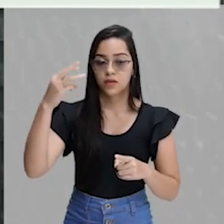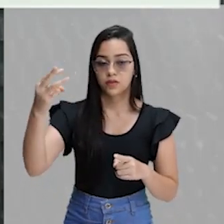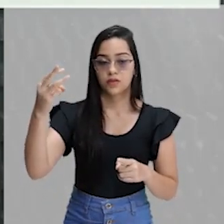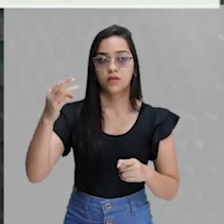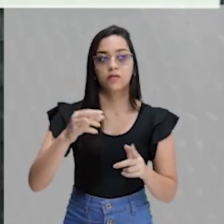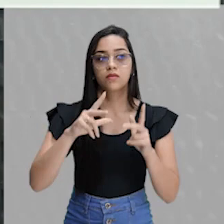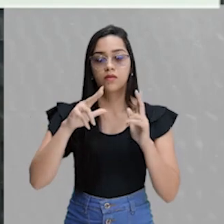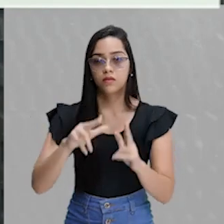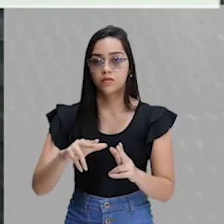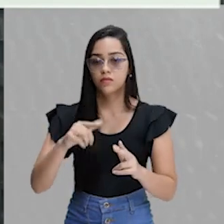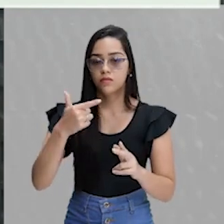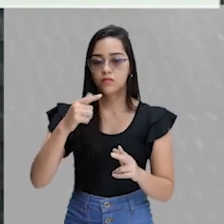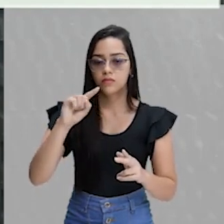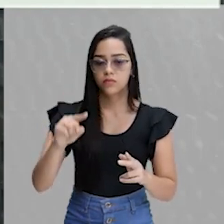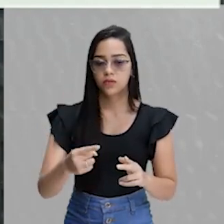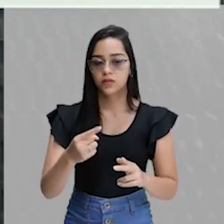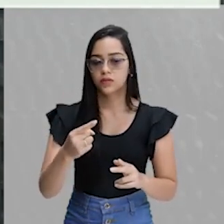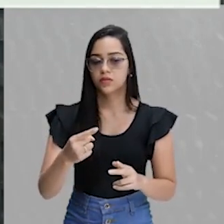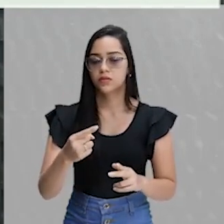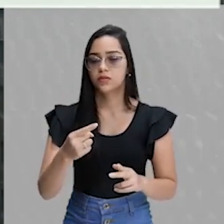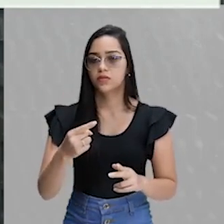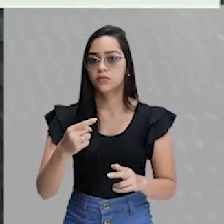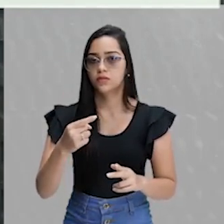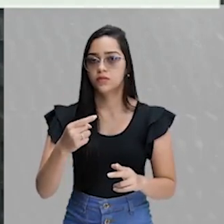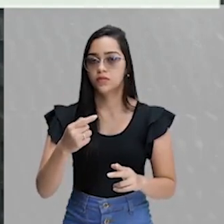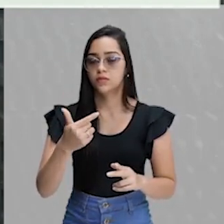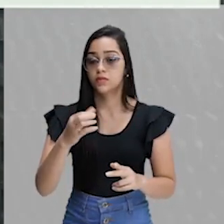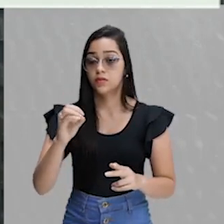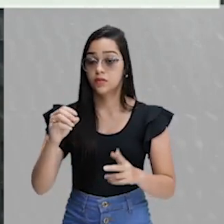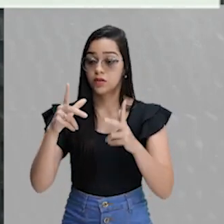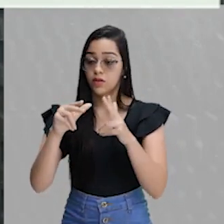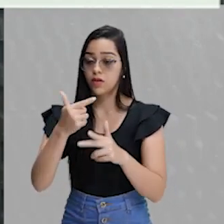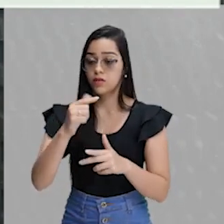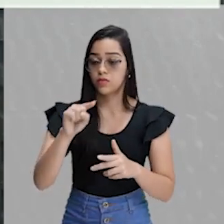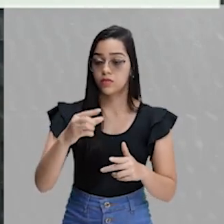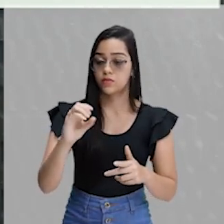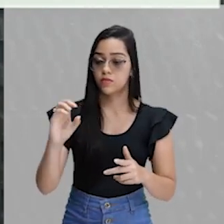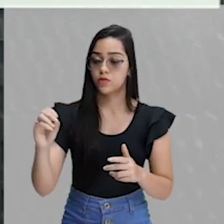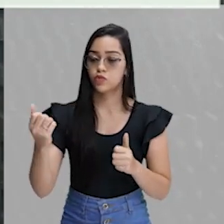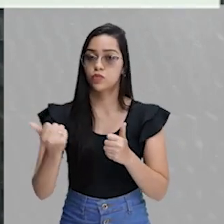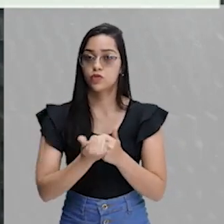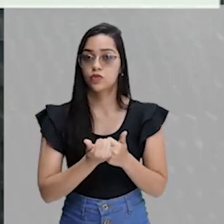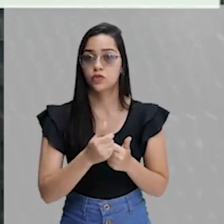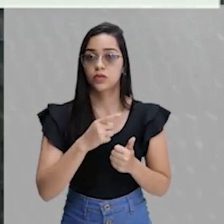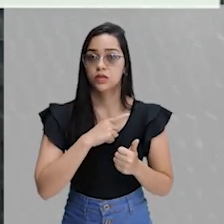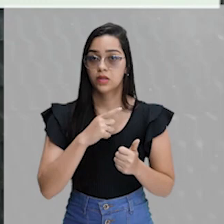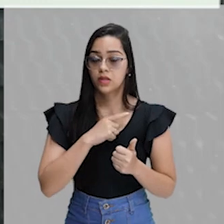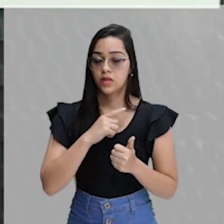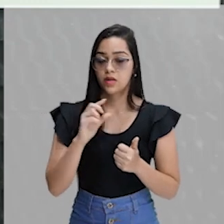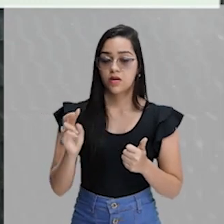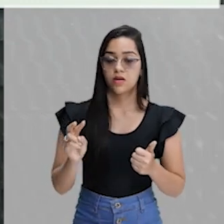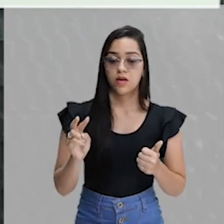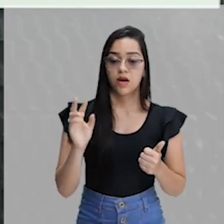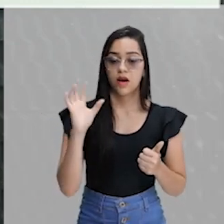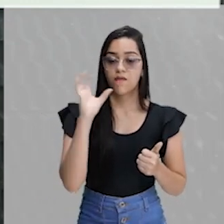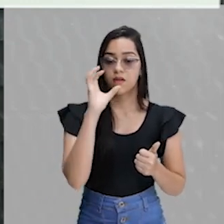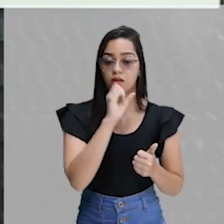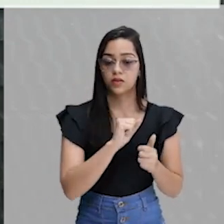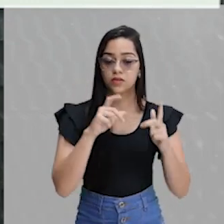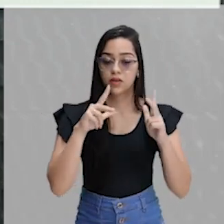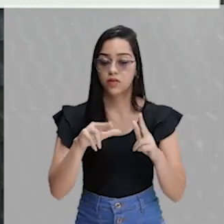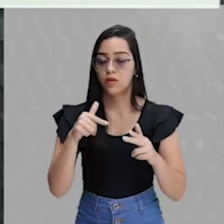o mesmo que 2 vezes 1.000, dá 2.000. E a velocidade, substituindo, ó, a velocidade nós já vimos que é